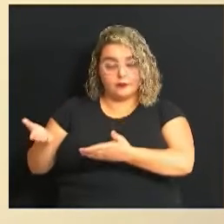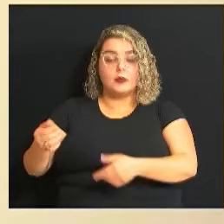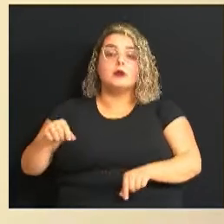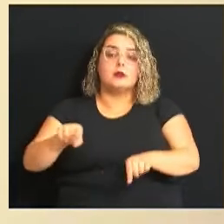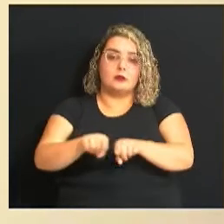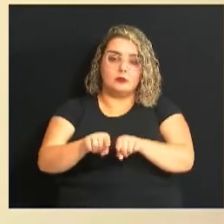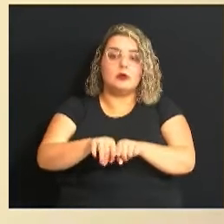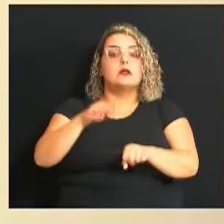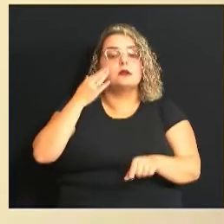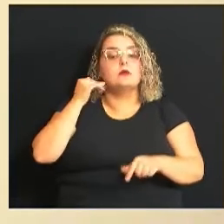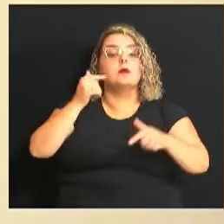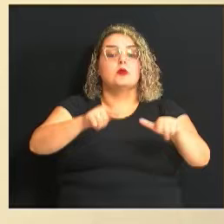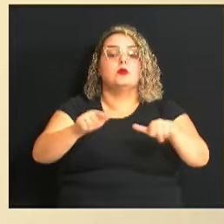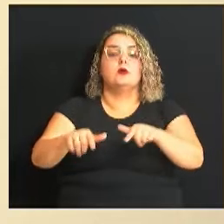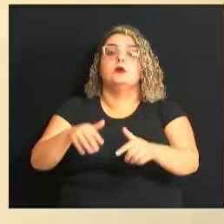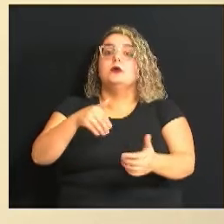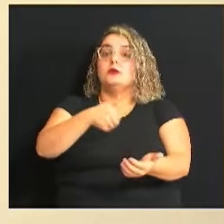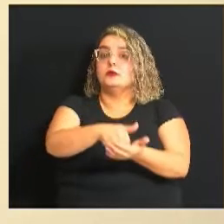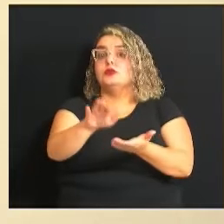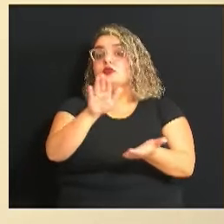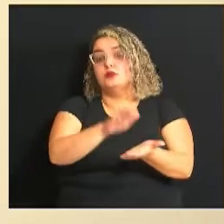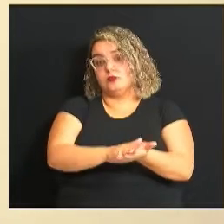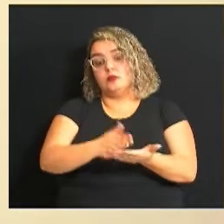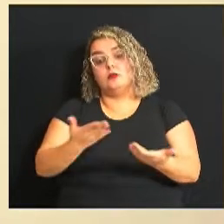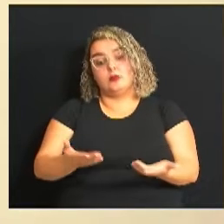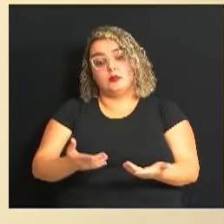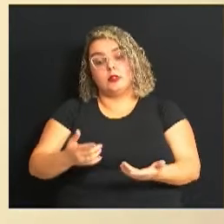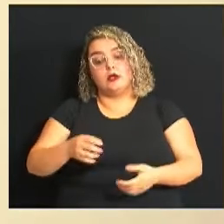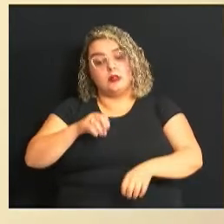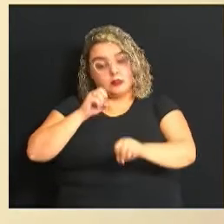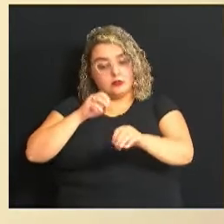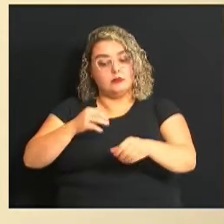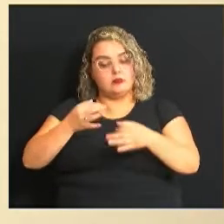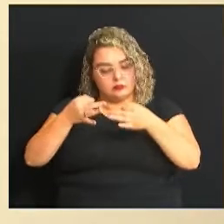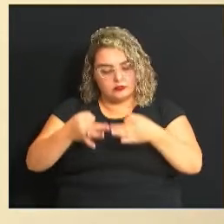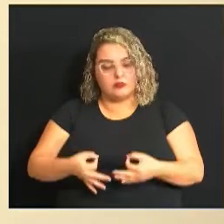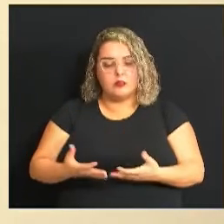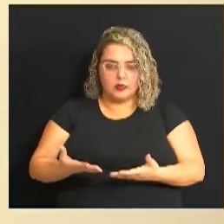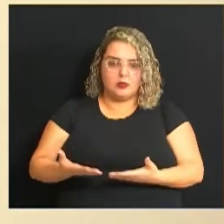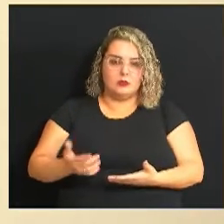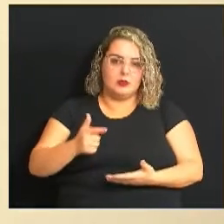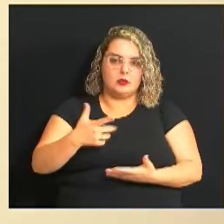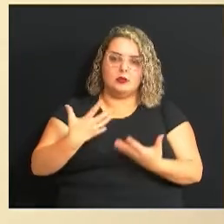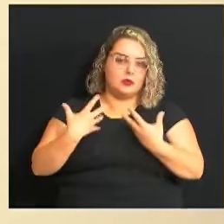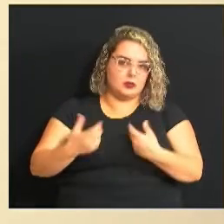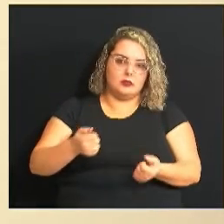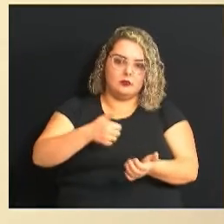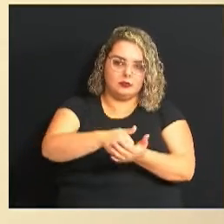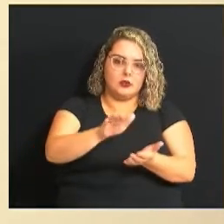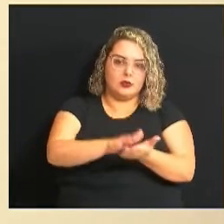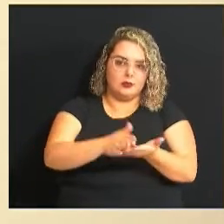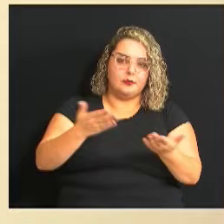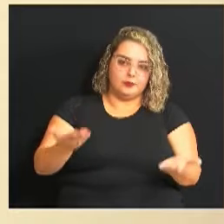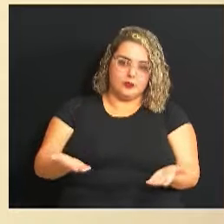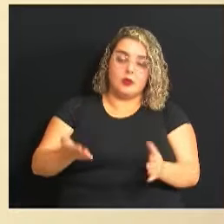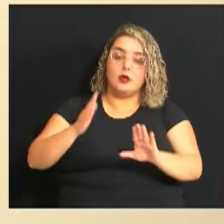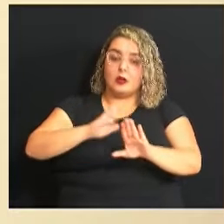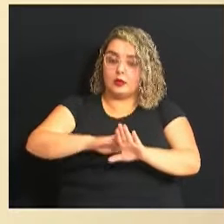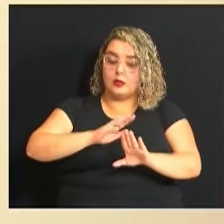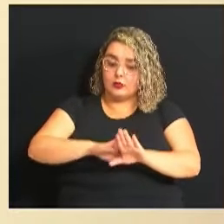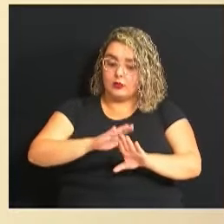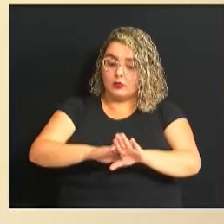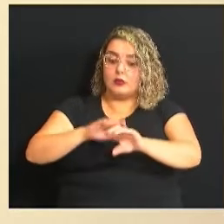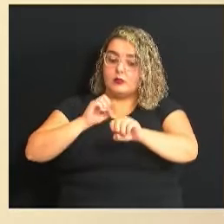incidência de multa, para que eles sejam educados para esse tipo, para eles não tomarem essa multa. Então, é uma medida